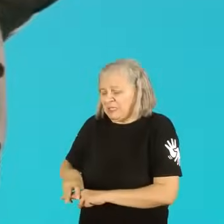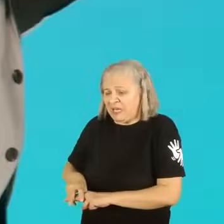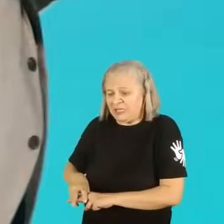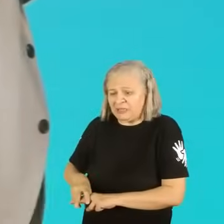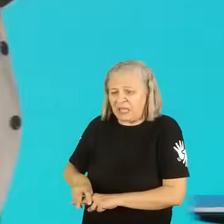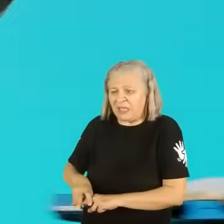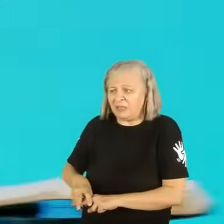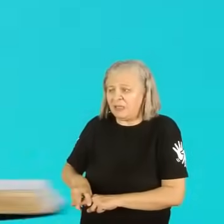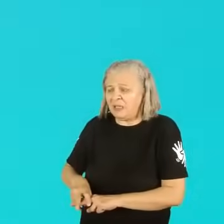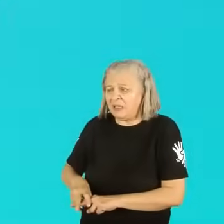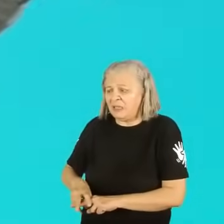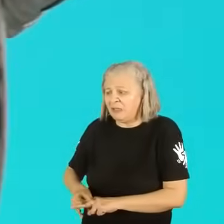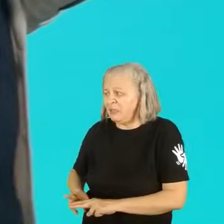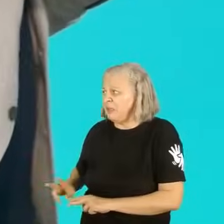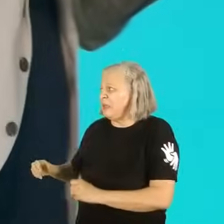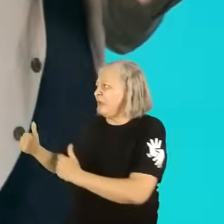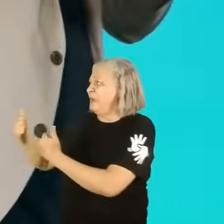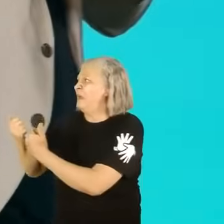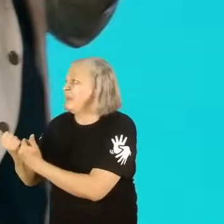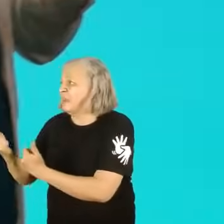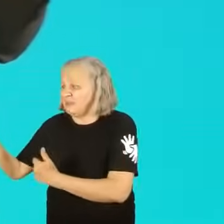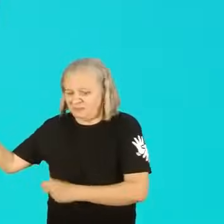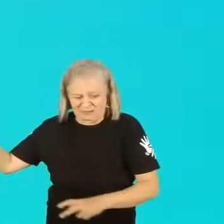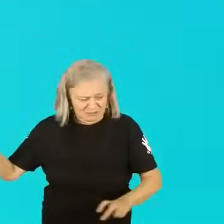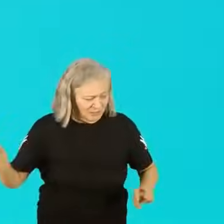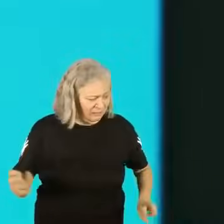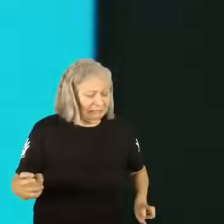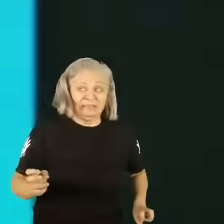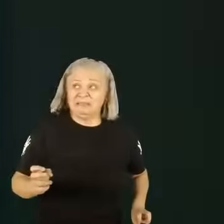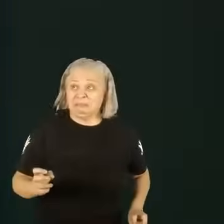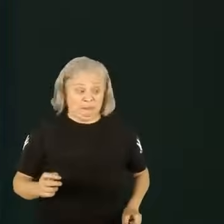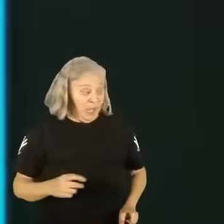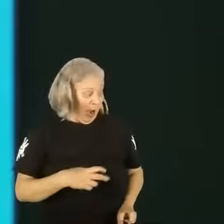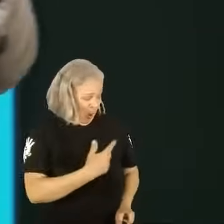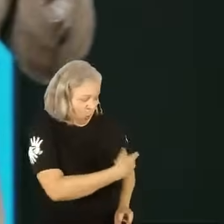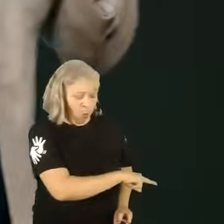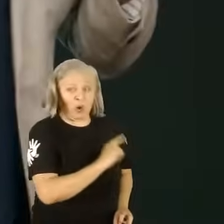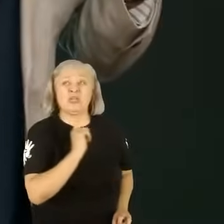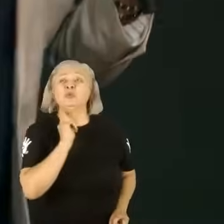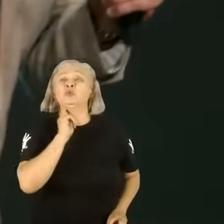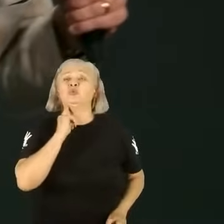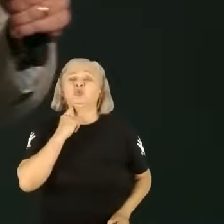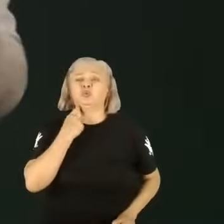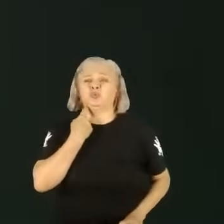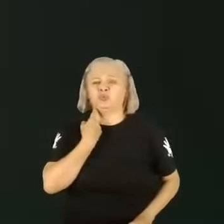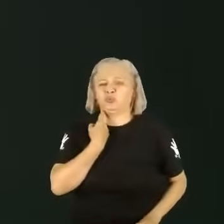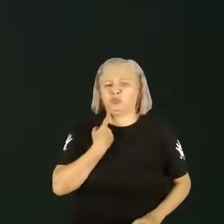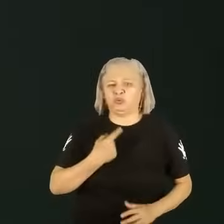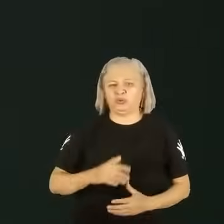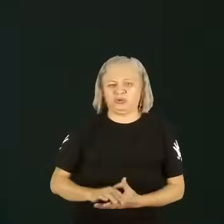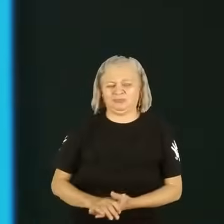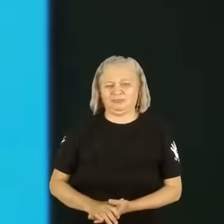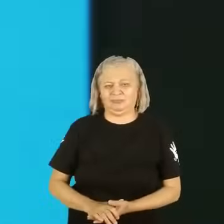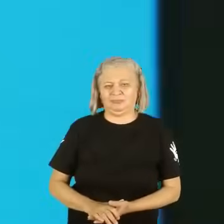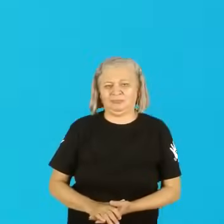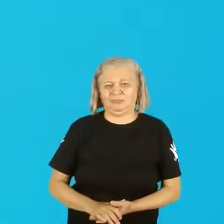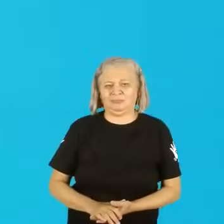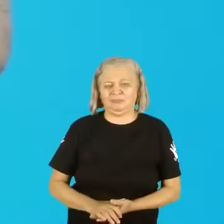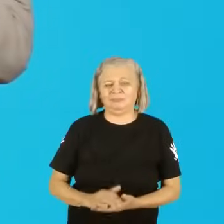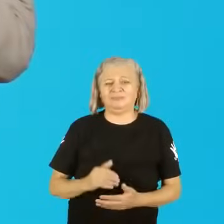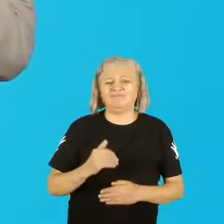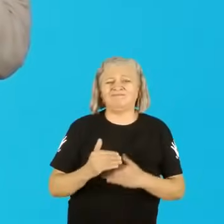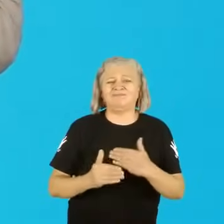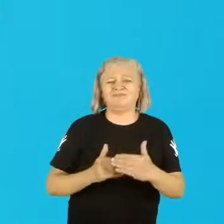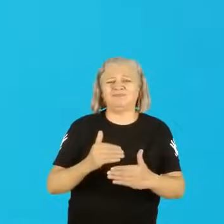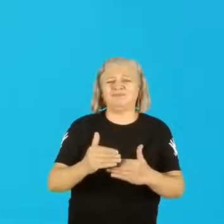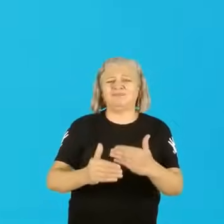Ela não podia circular num ambiente público, porque ela era considerada impura durante o seu período.